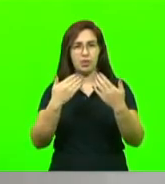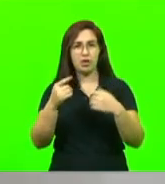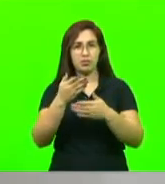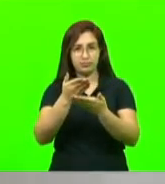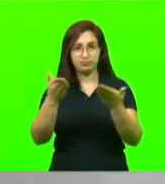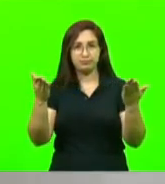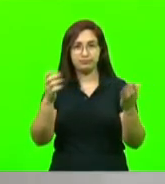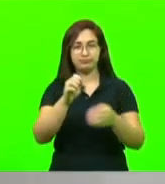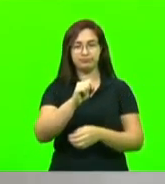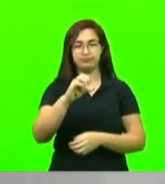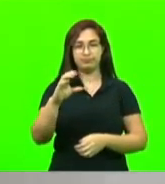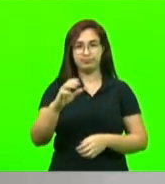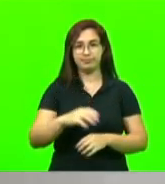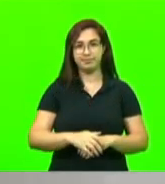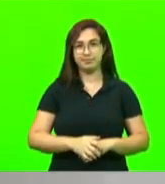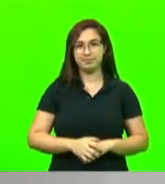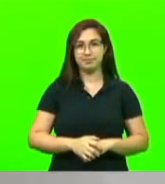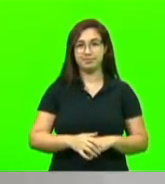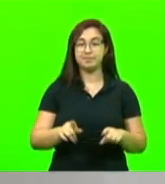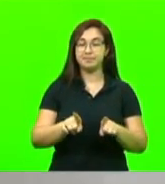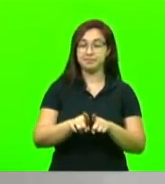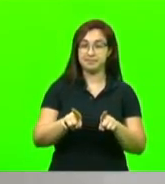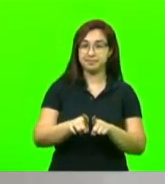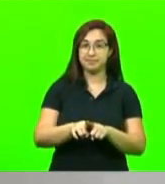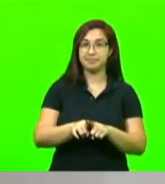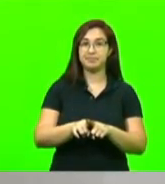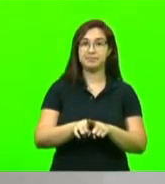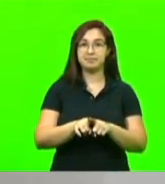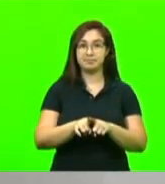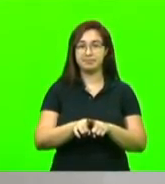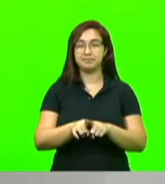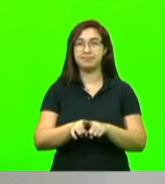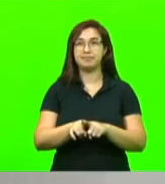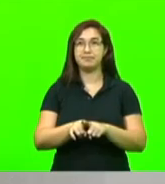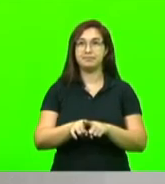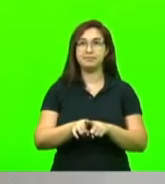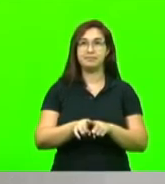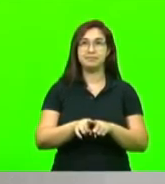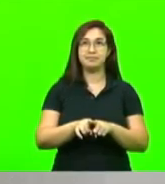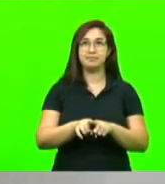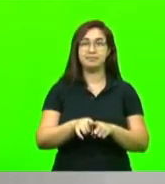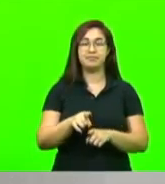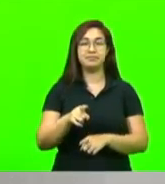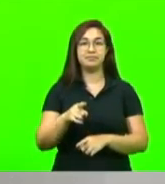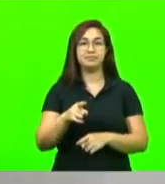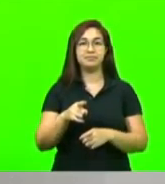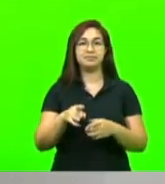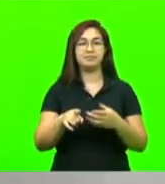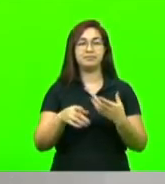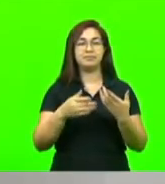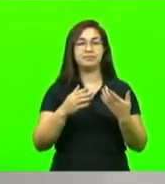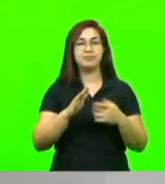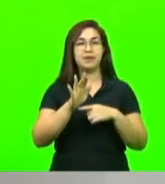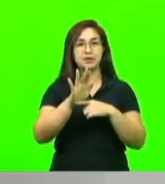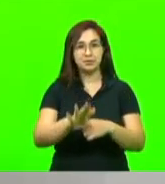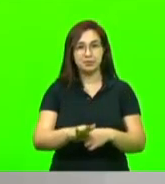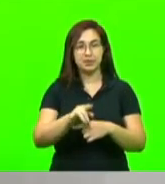E retribuir também o carinho, a dedicação, o compromisso que a gente tem com a nossa gente catarinense.